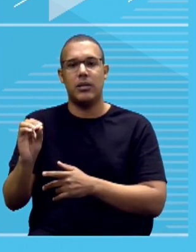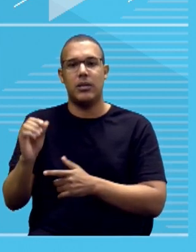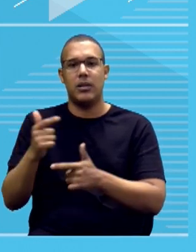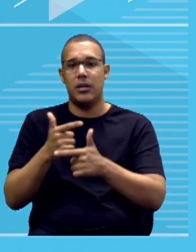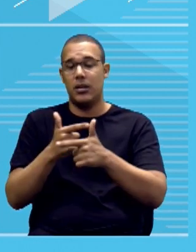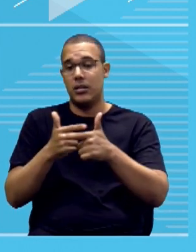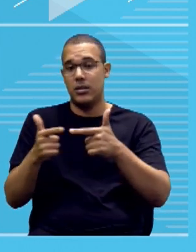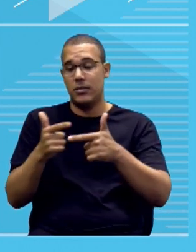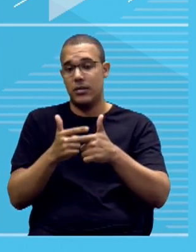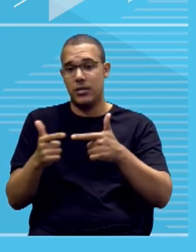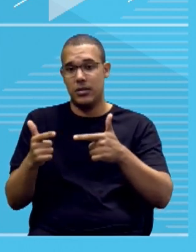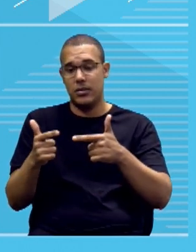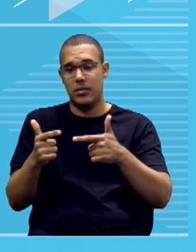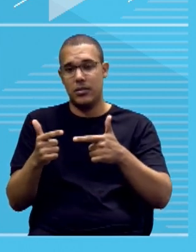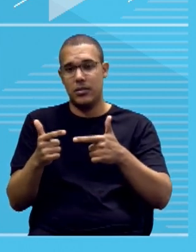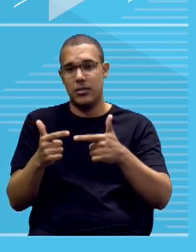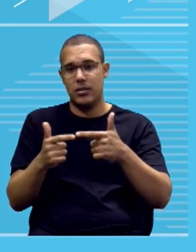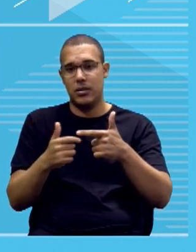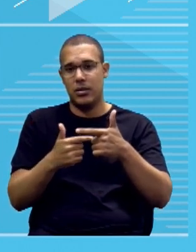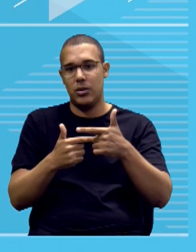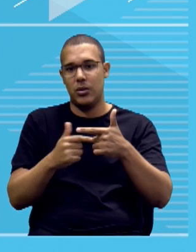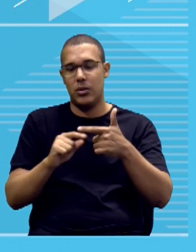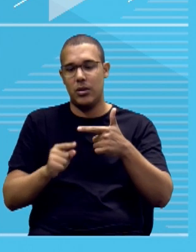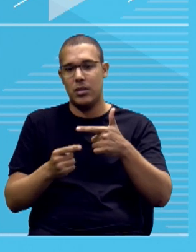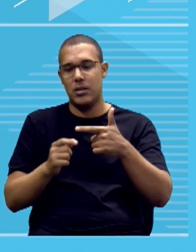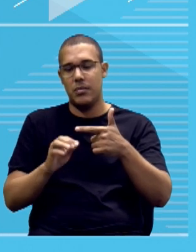dividido por quanto? Por 2,5.